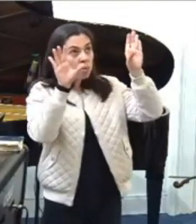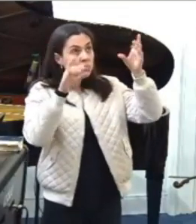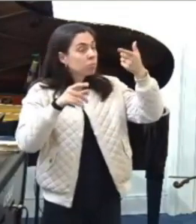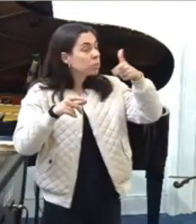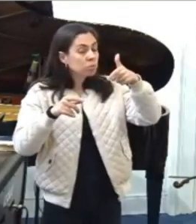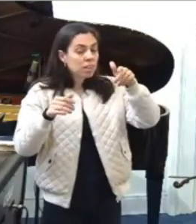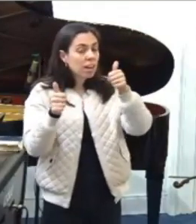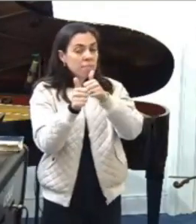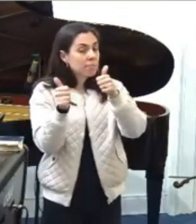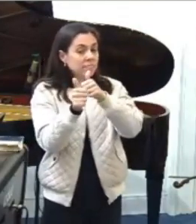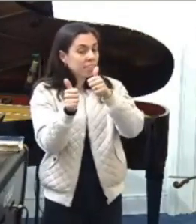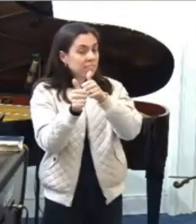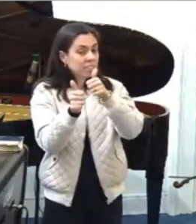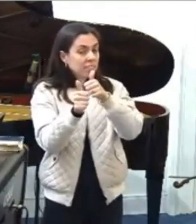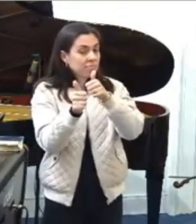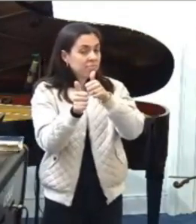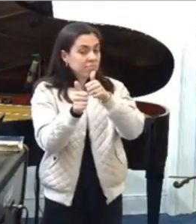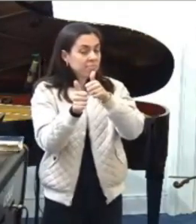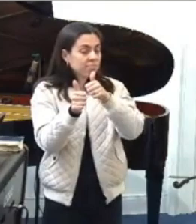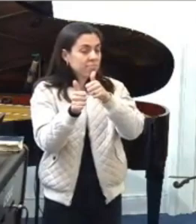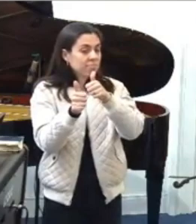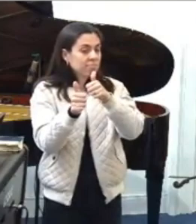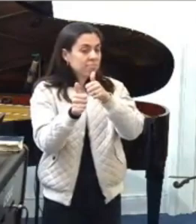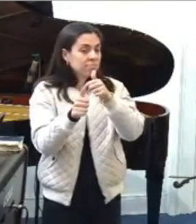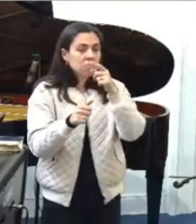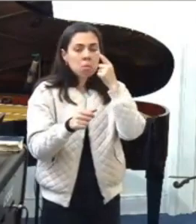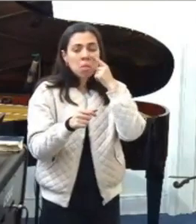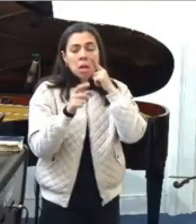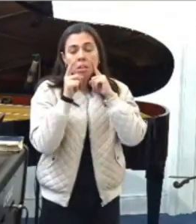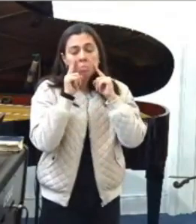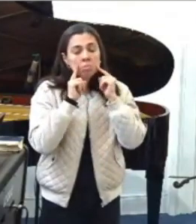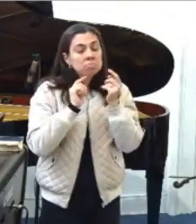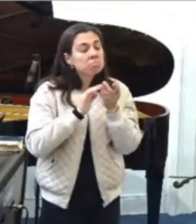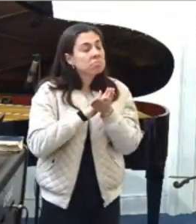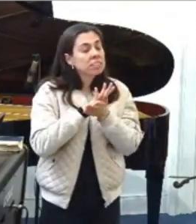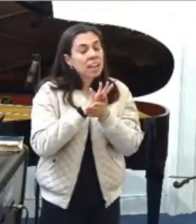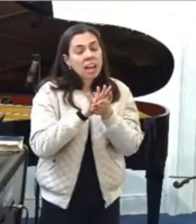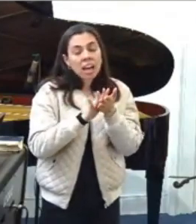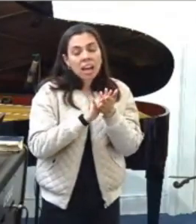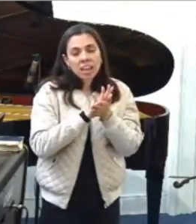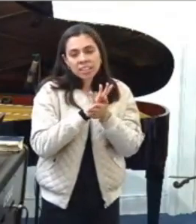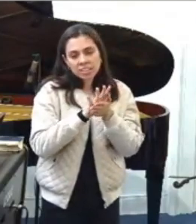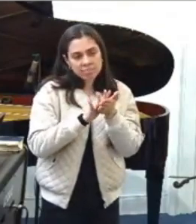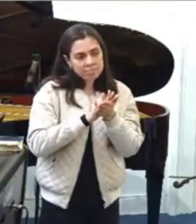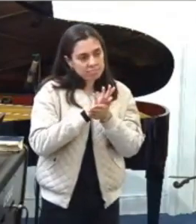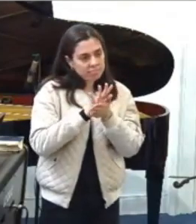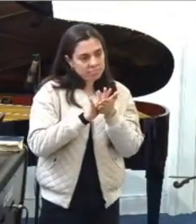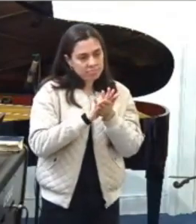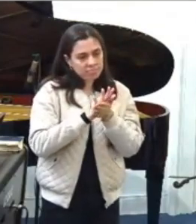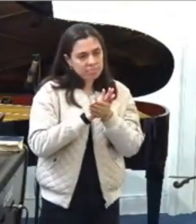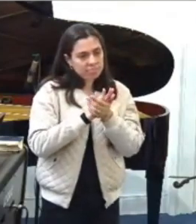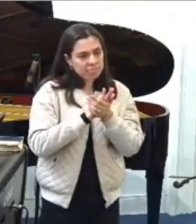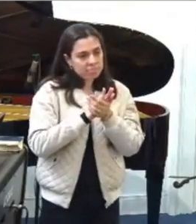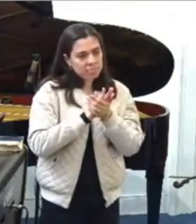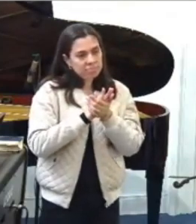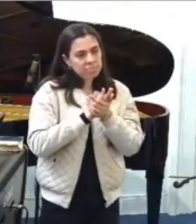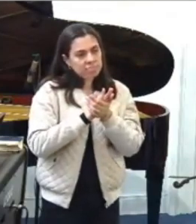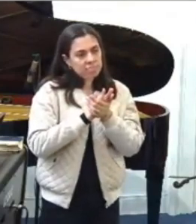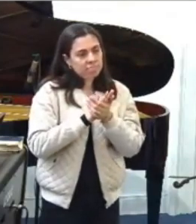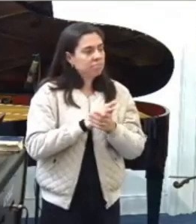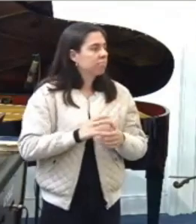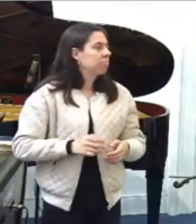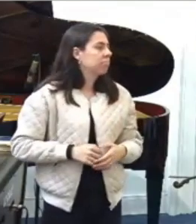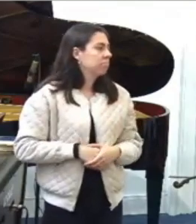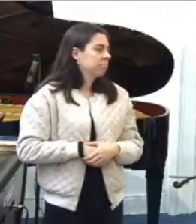Alegre-se, porque um dia nenhuma lágrima será derramada dos olhos do povo de Deus.